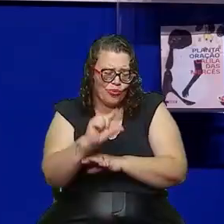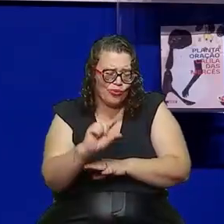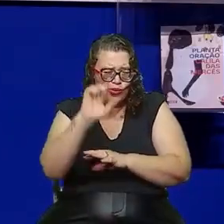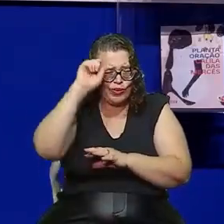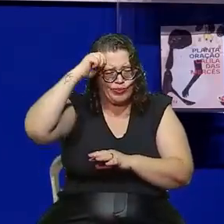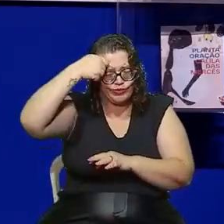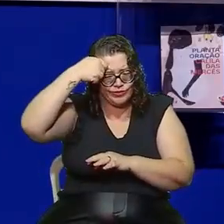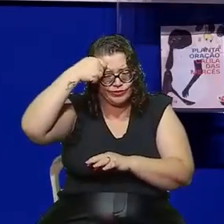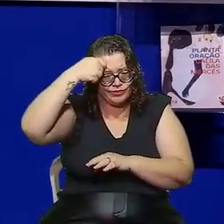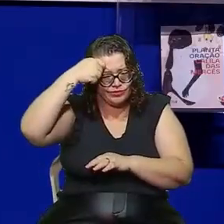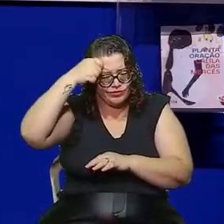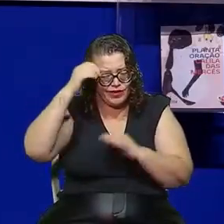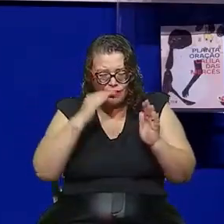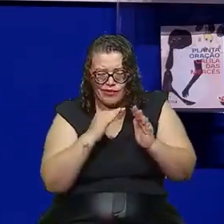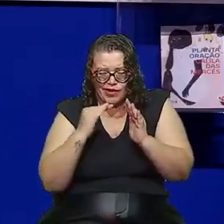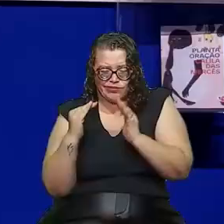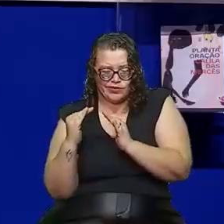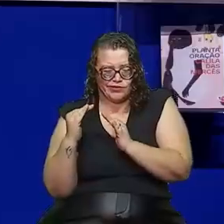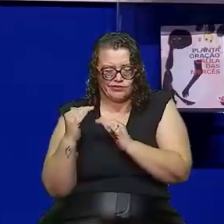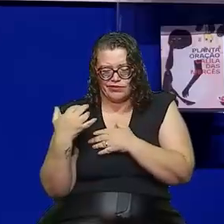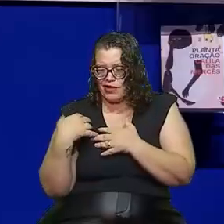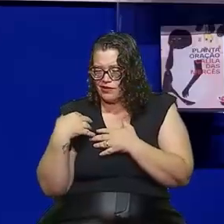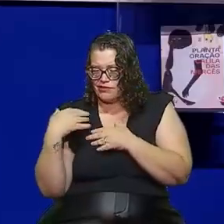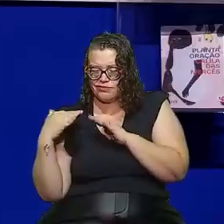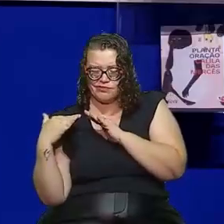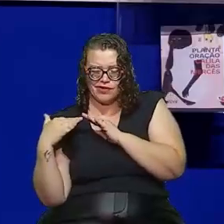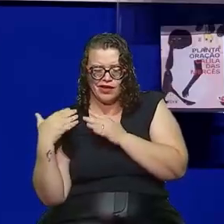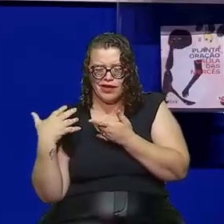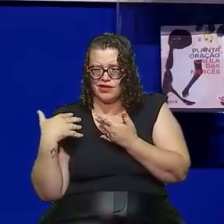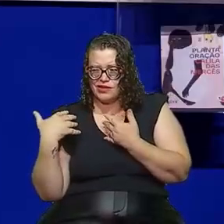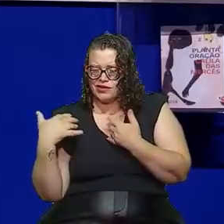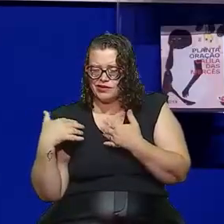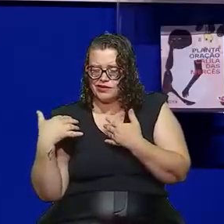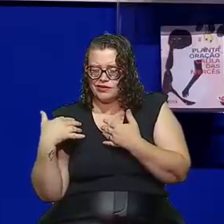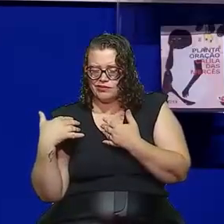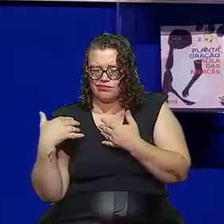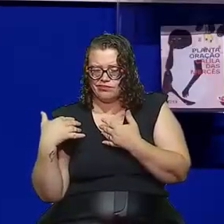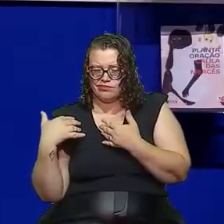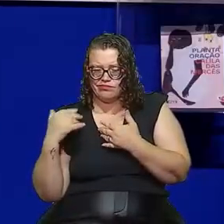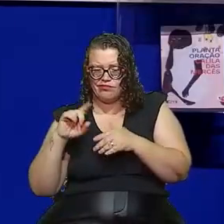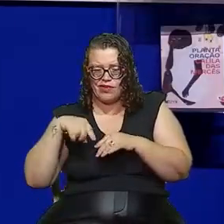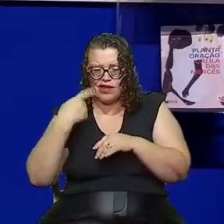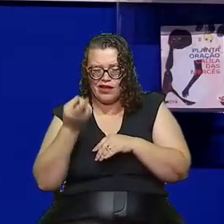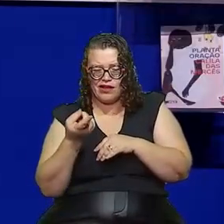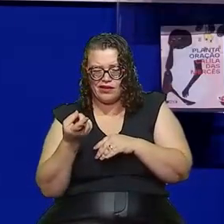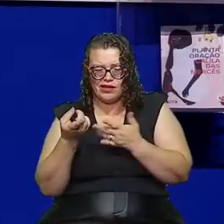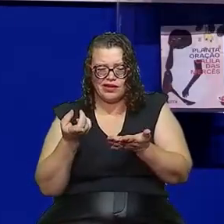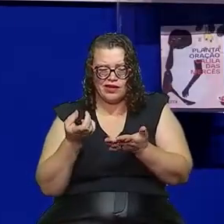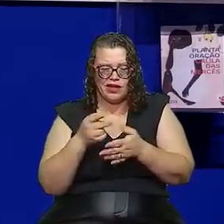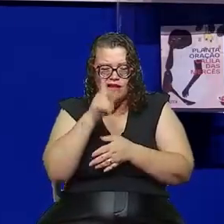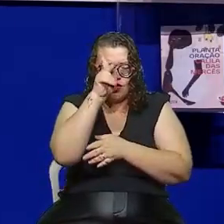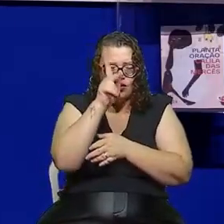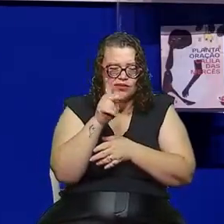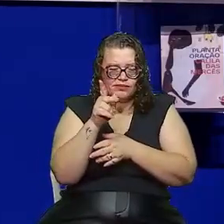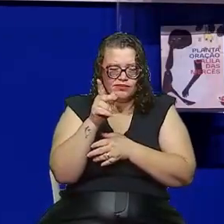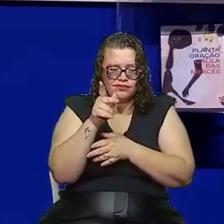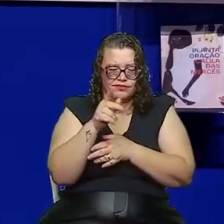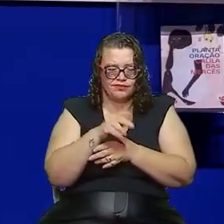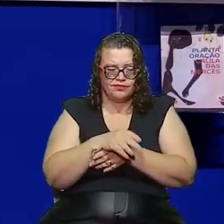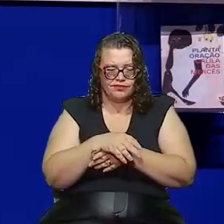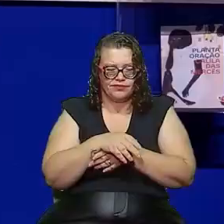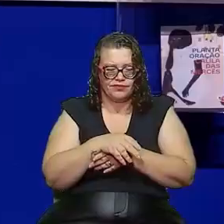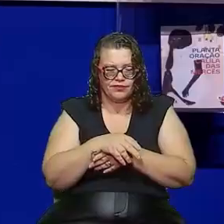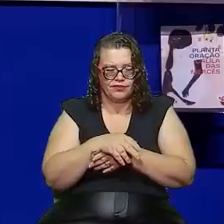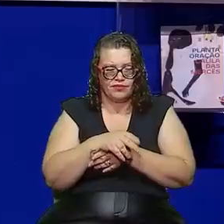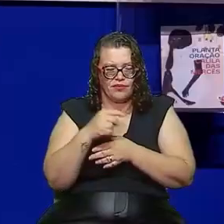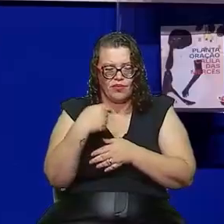as pessoas negras ficavam no canto, assim, meio intimidadas, assim. E lá no pastor da minha avó neopentecostal,